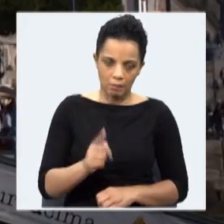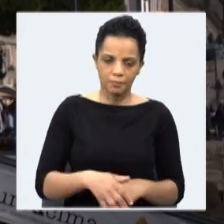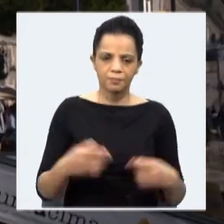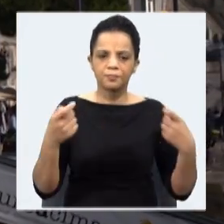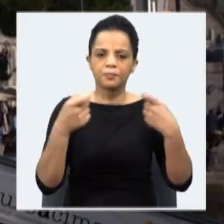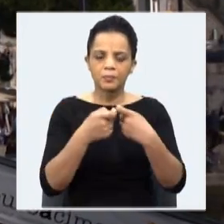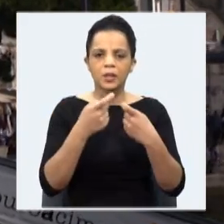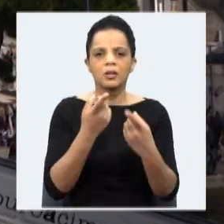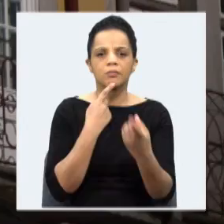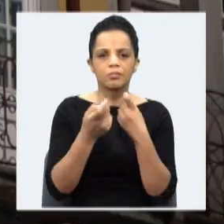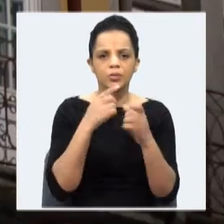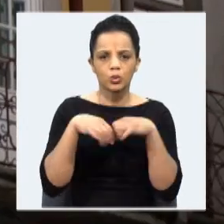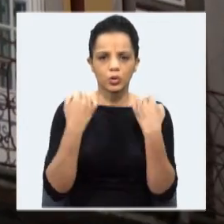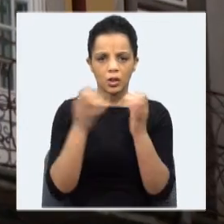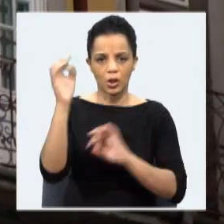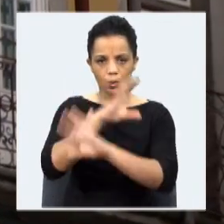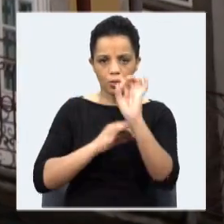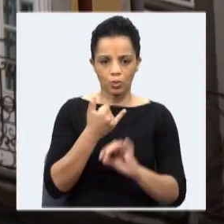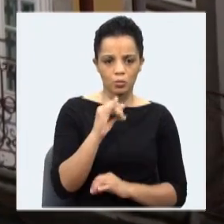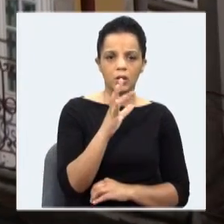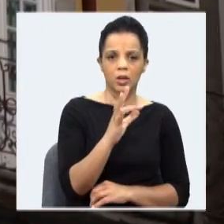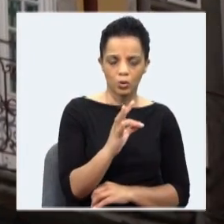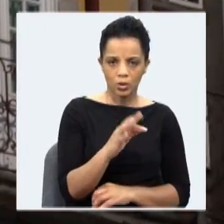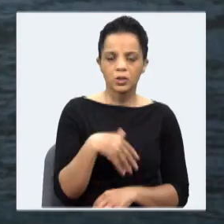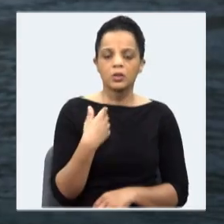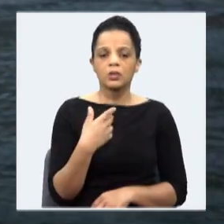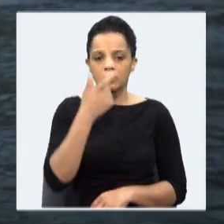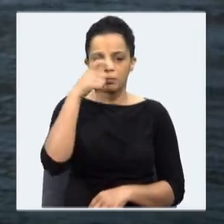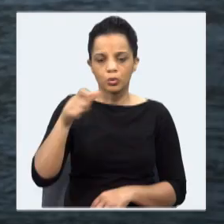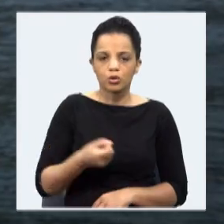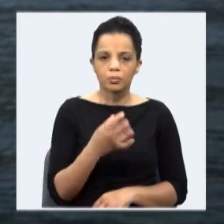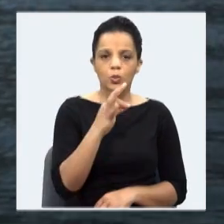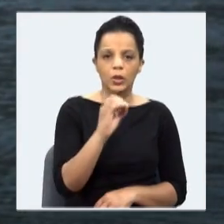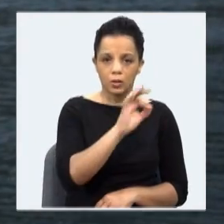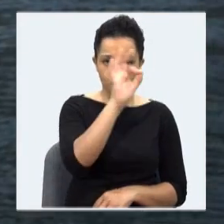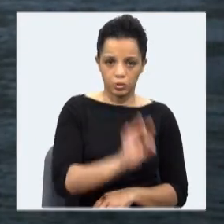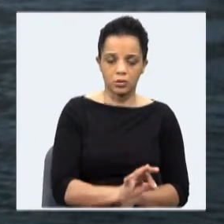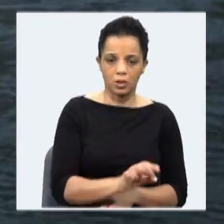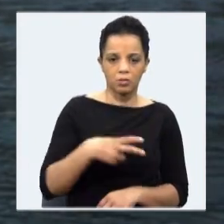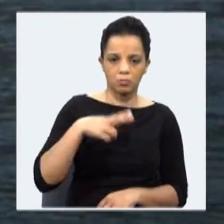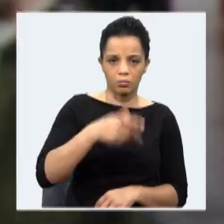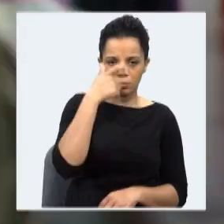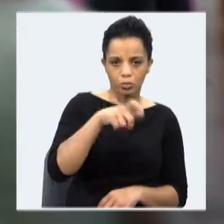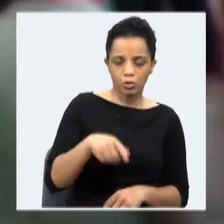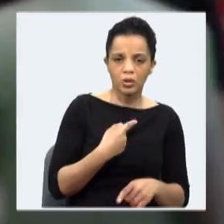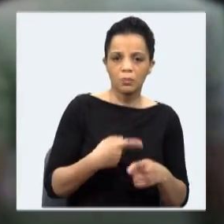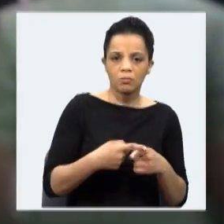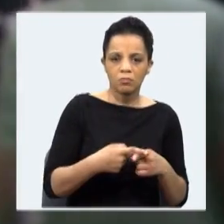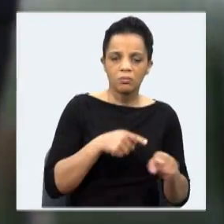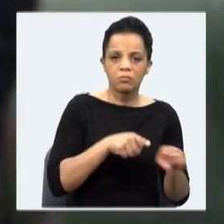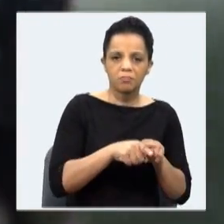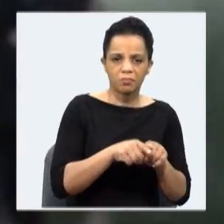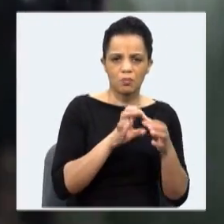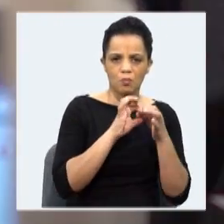em Portugal. De acordo com o Inquérito Social Europeu de 2014, 40% dos portugueses não se interessam